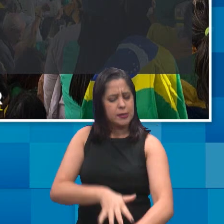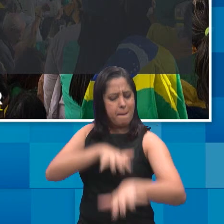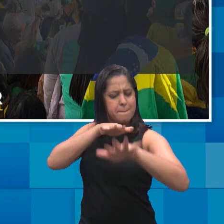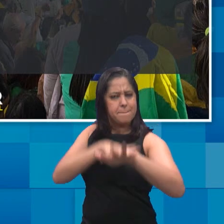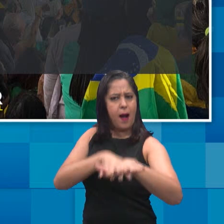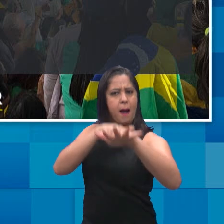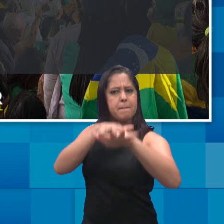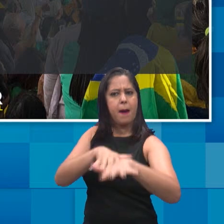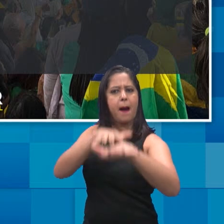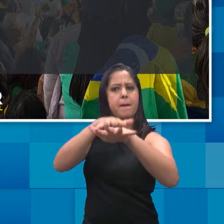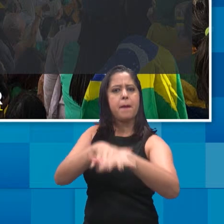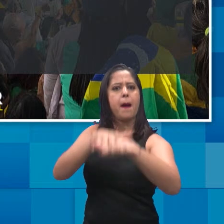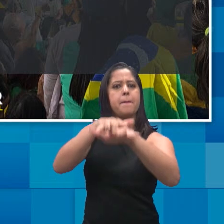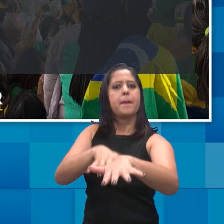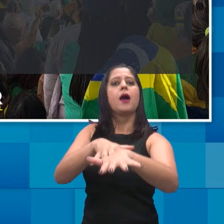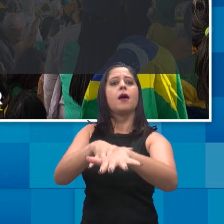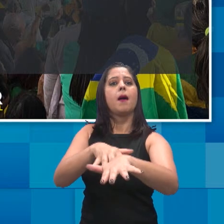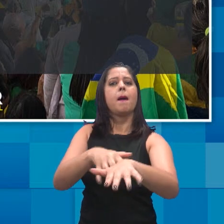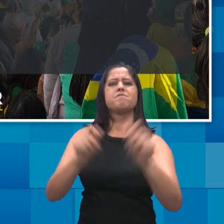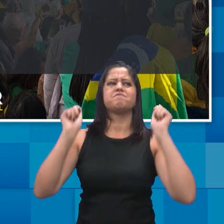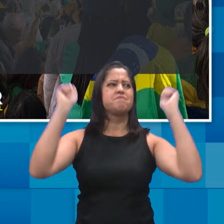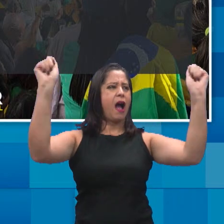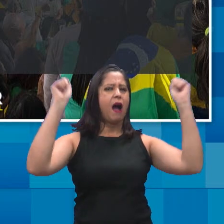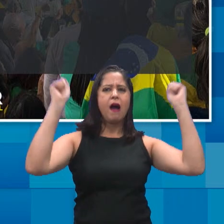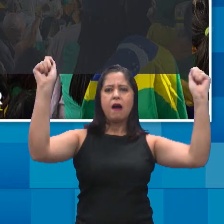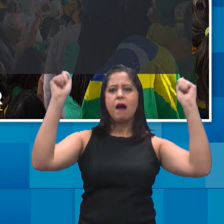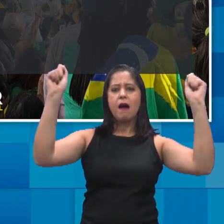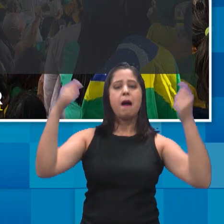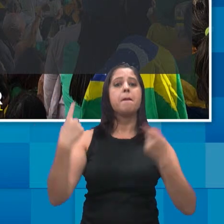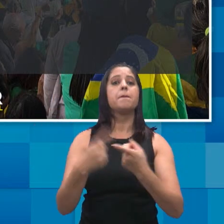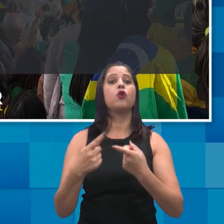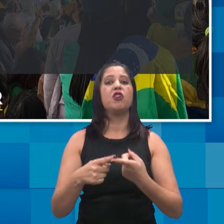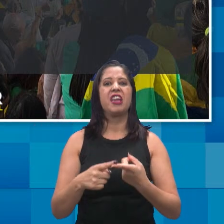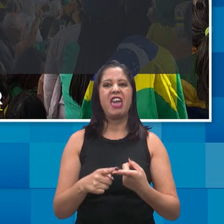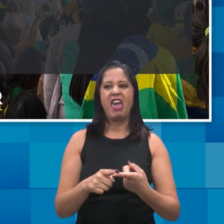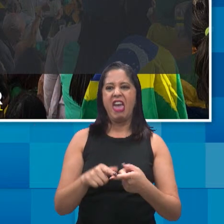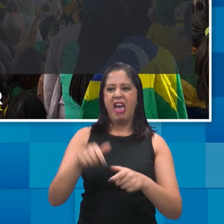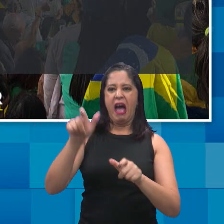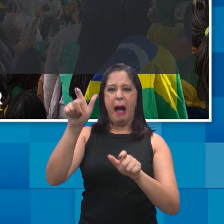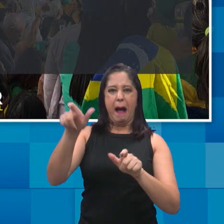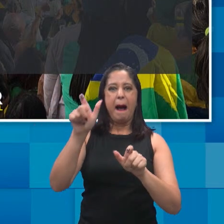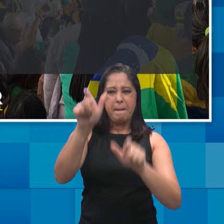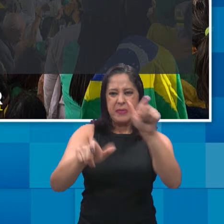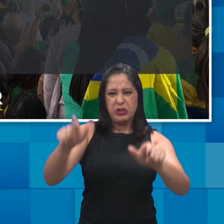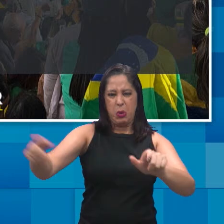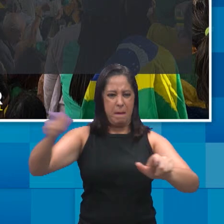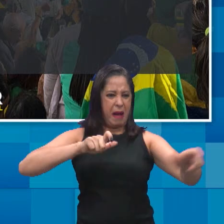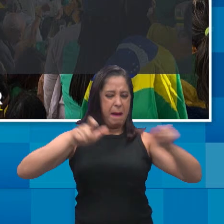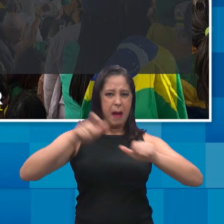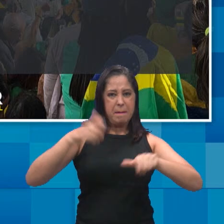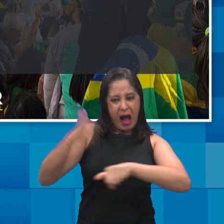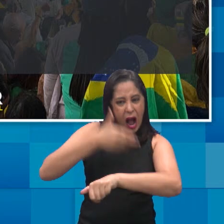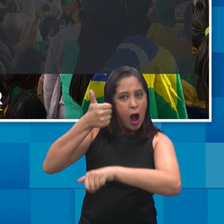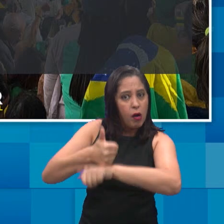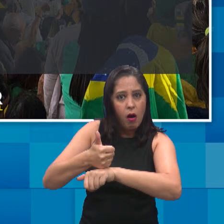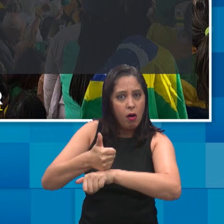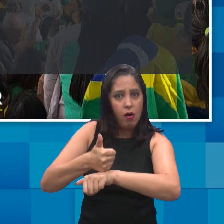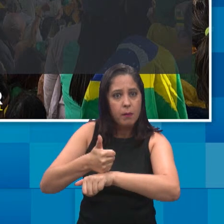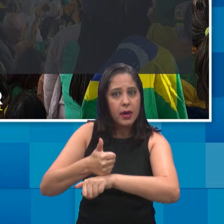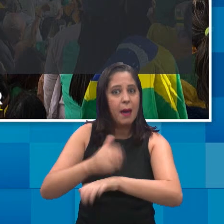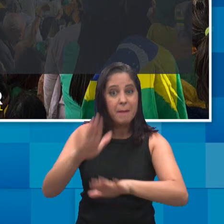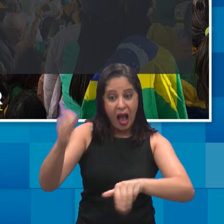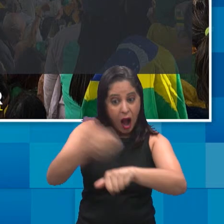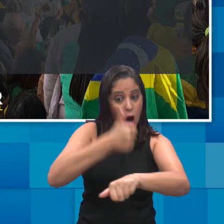para manifestar, porque querem imputar a narrativa de golpe. E não houve